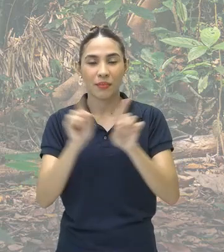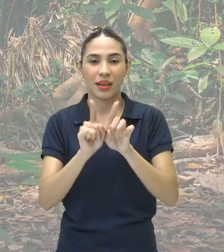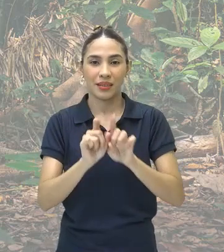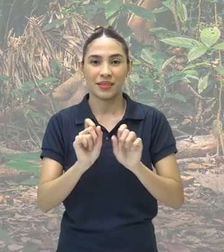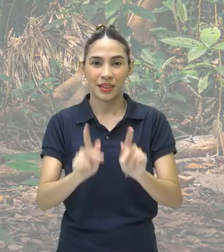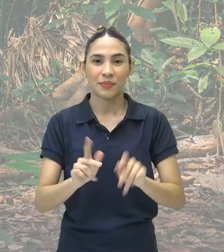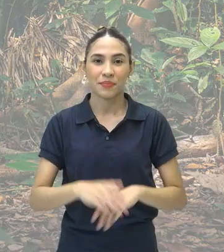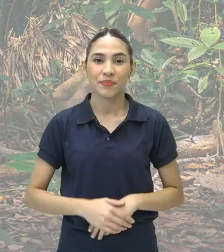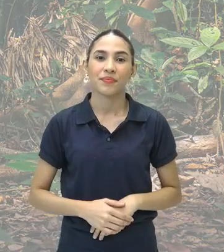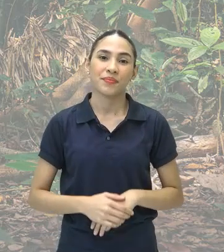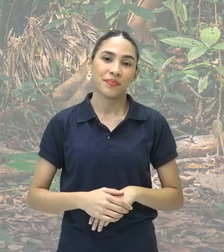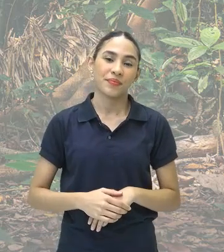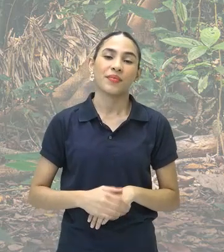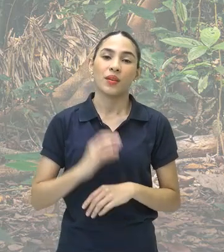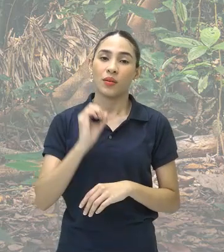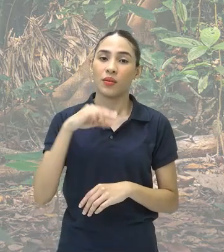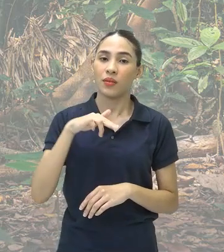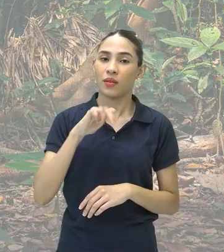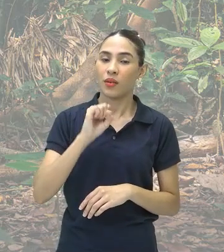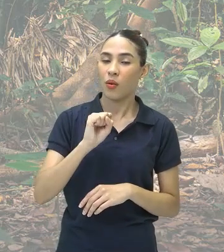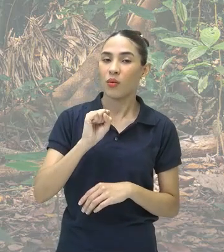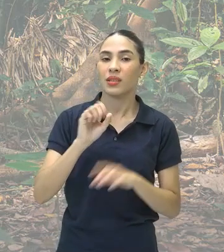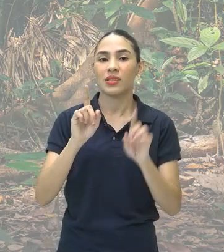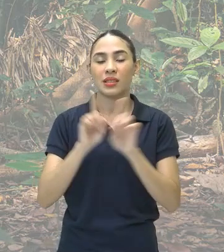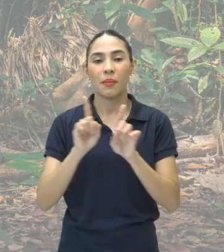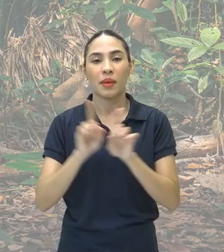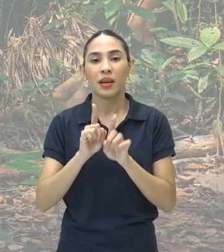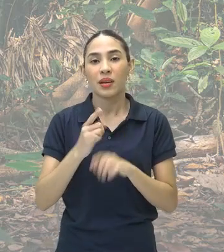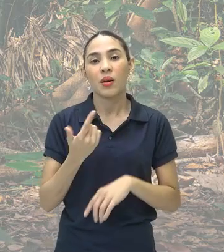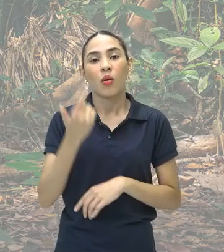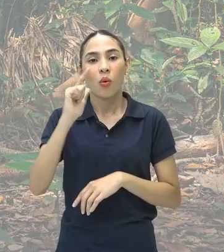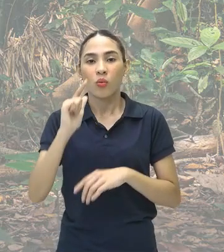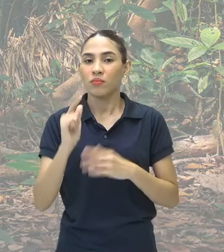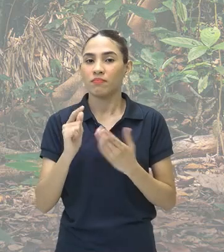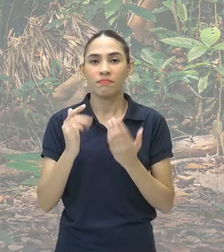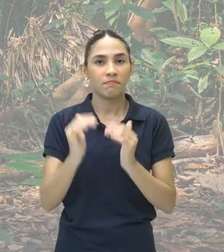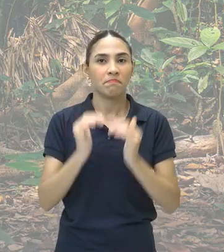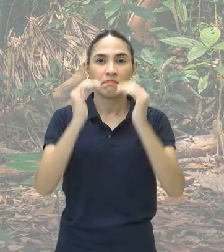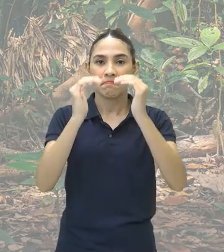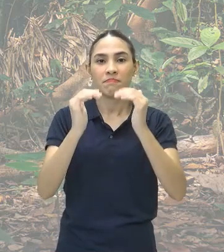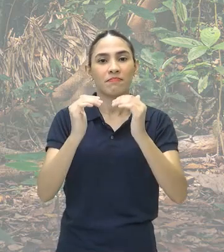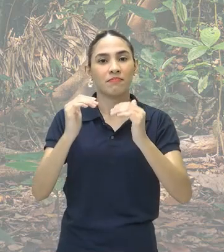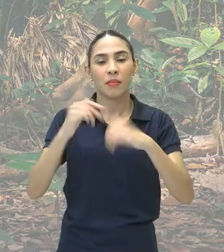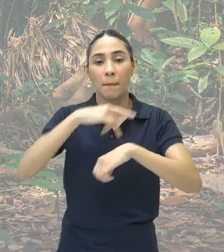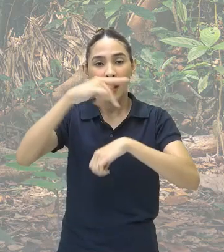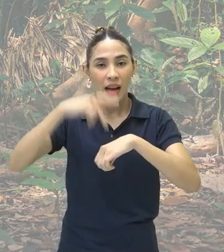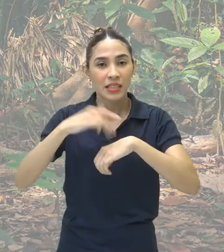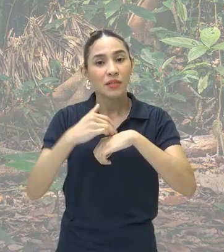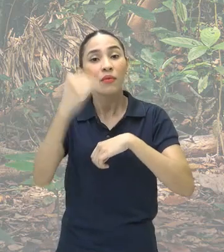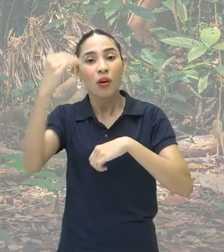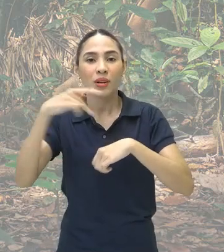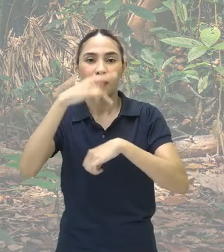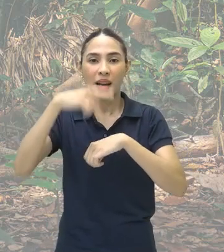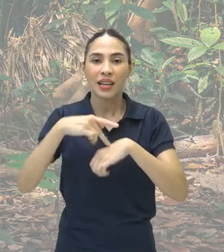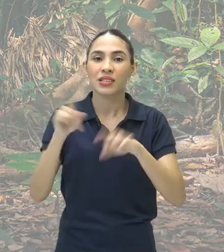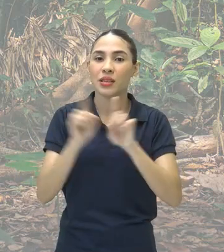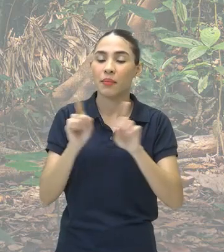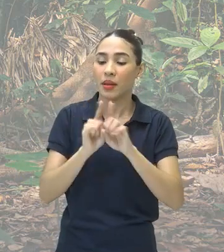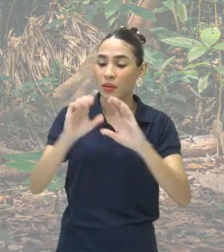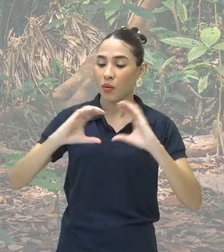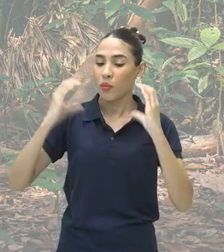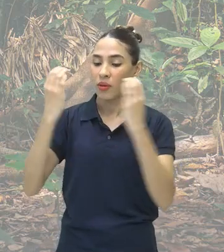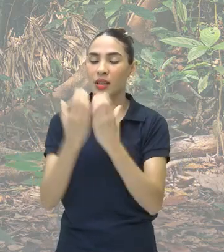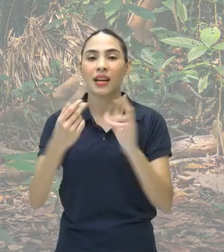Tá bom? Além de ONGs, além de outros órgãos internacionais e nacionais que vão estar presentes,